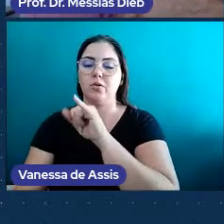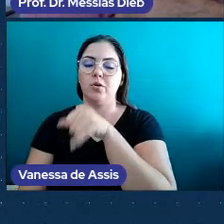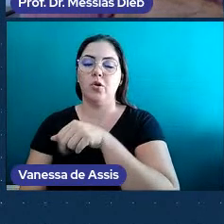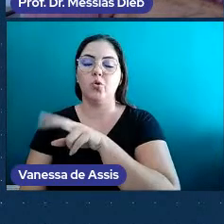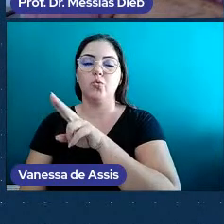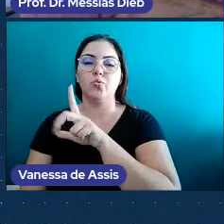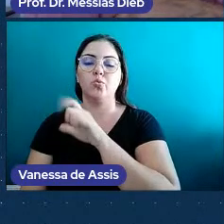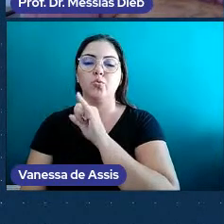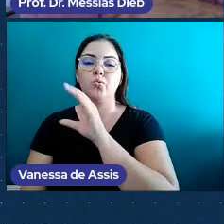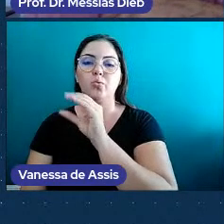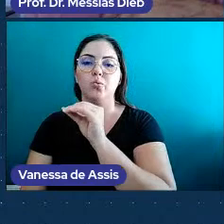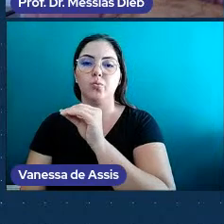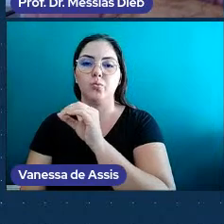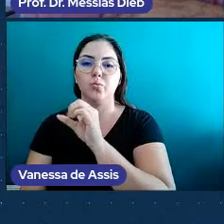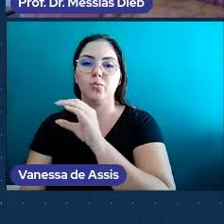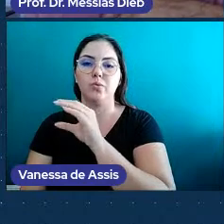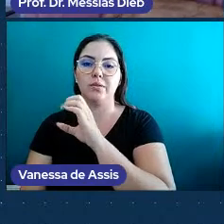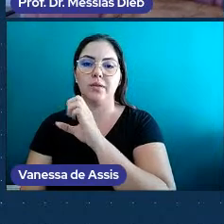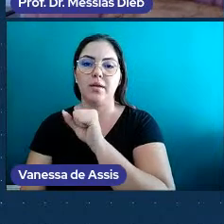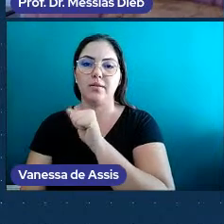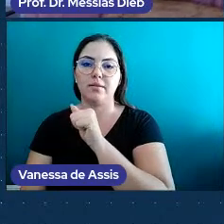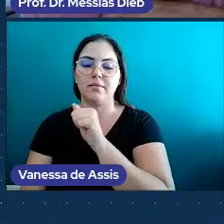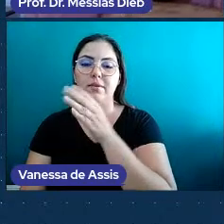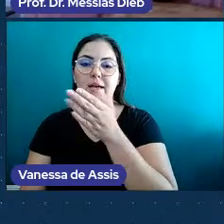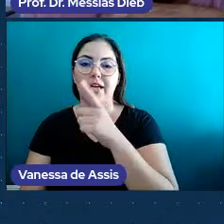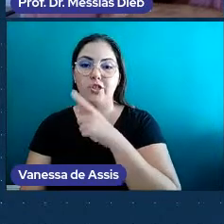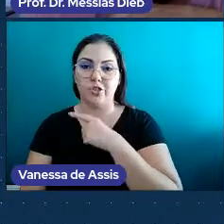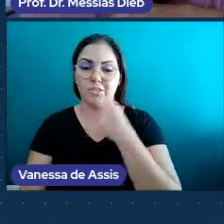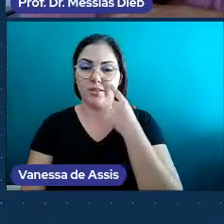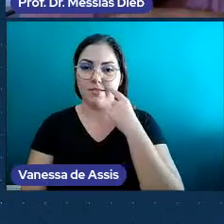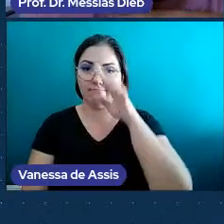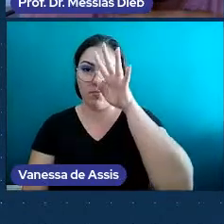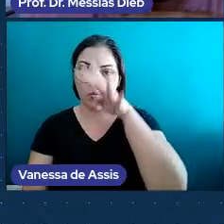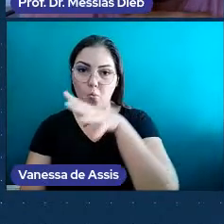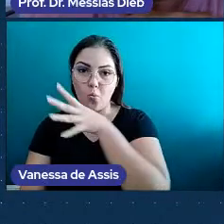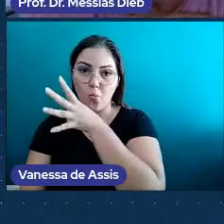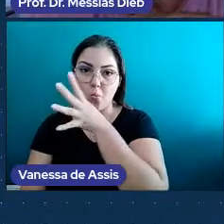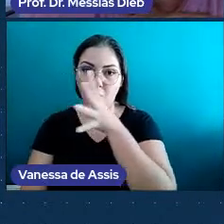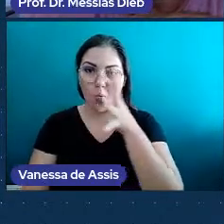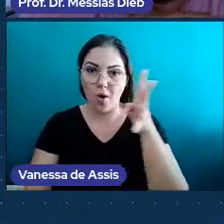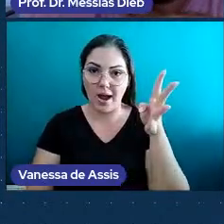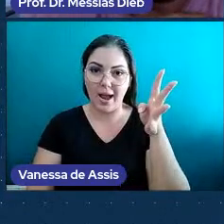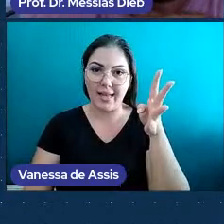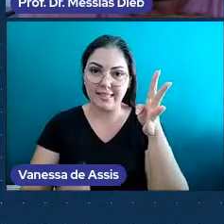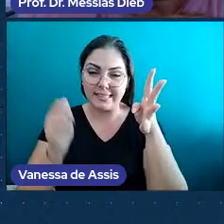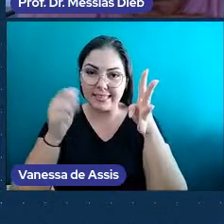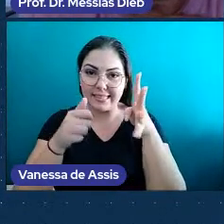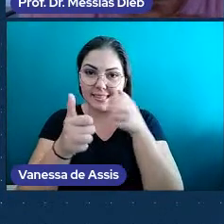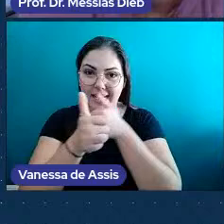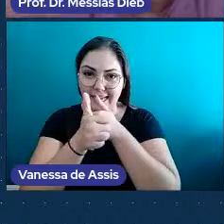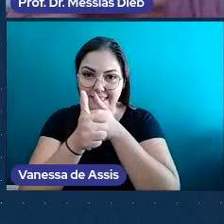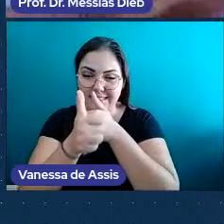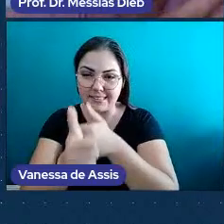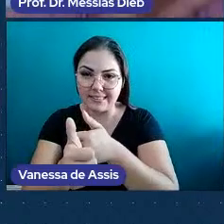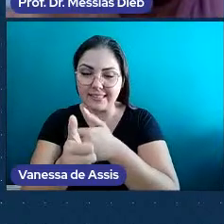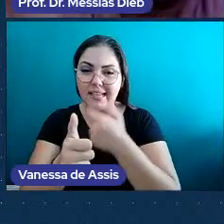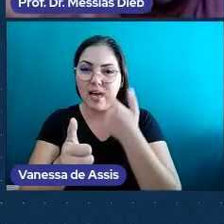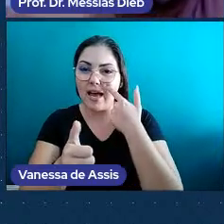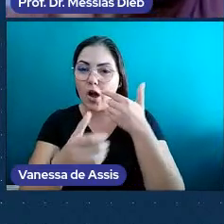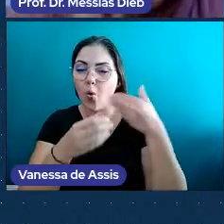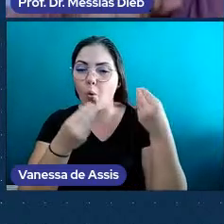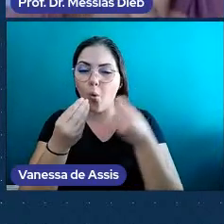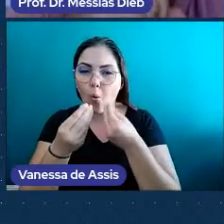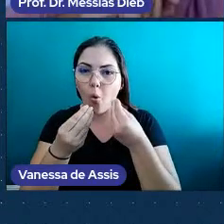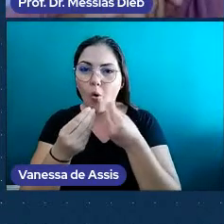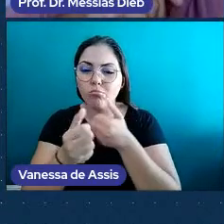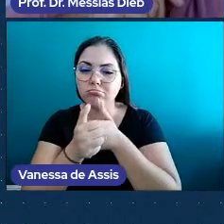de pesquisa. O quadro norteador de pesquisa, ele é um quadro, literalmente, é uma tabela, certo? Ele é uma